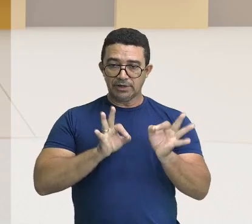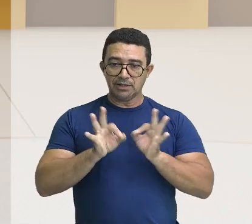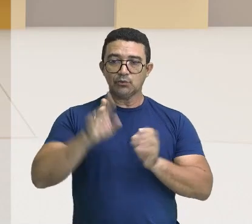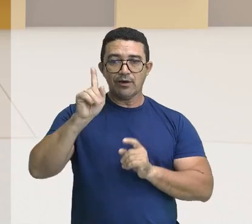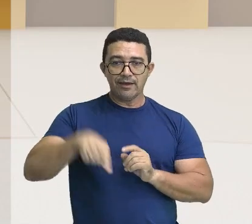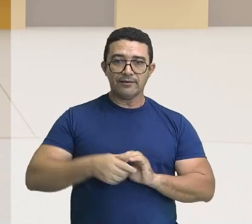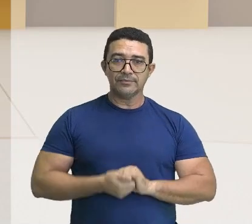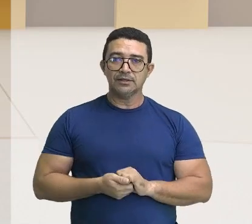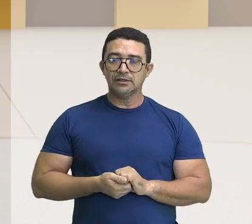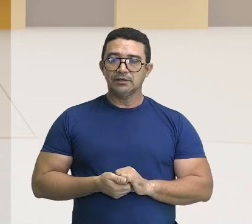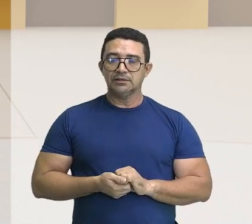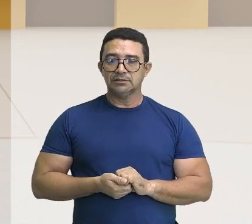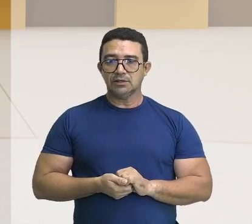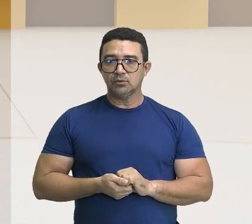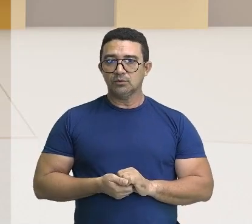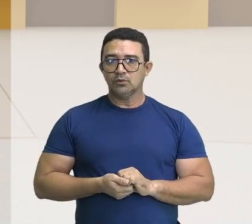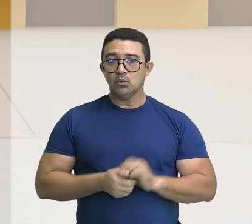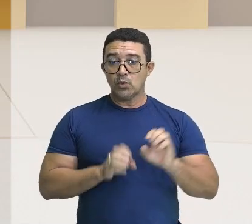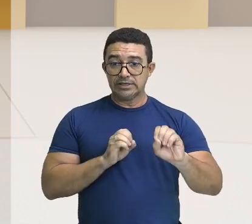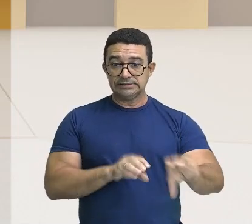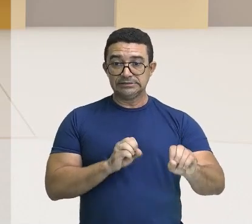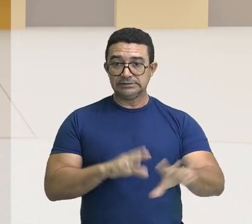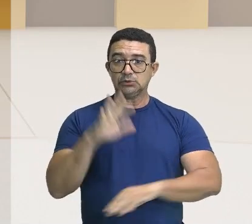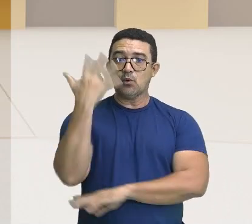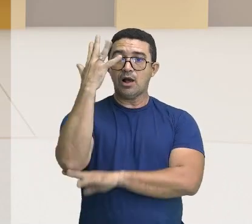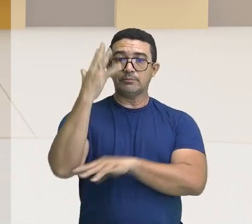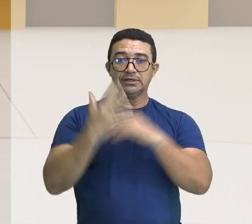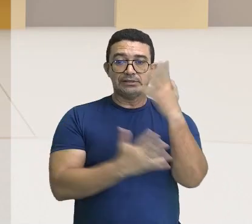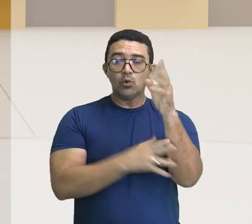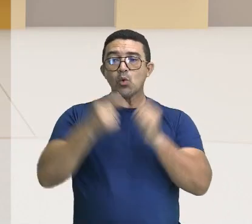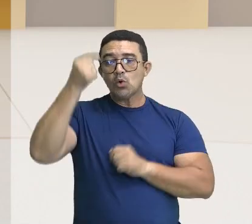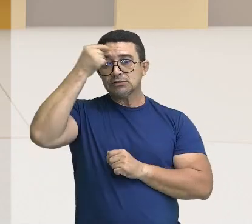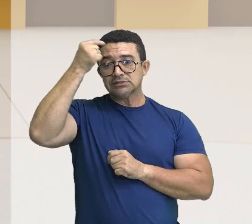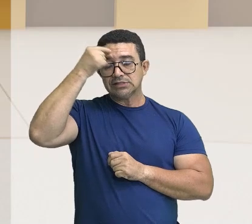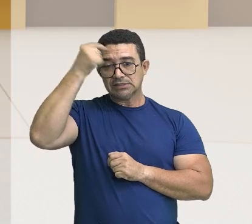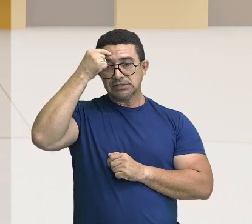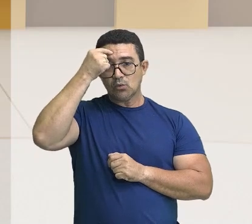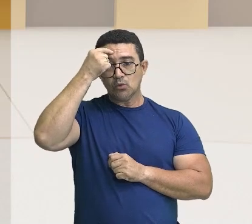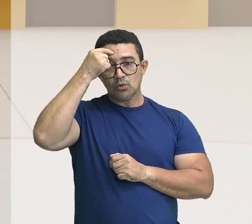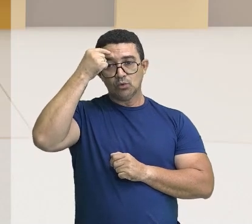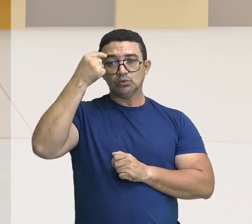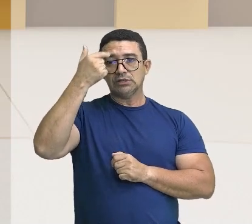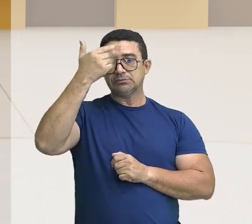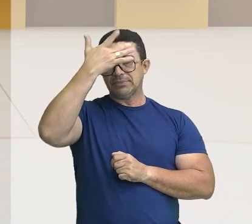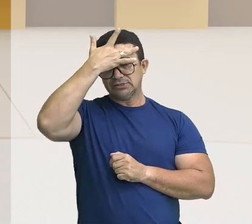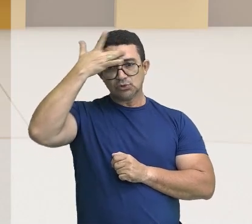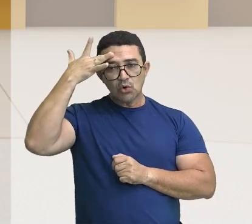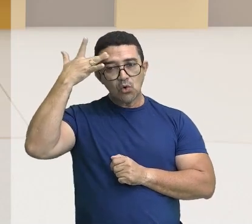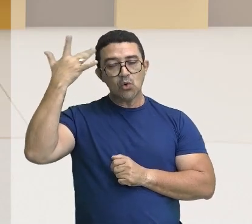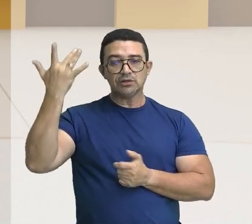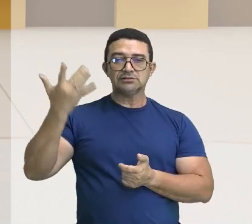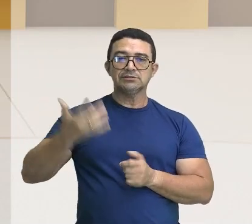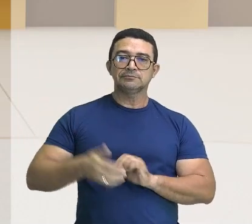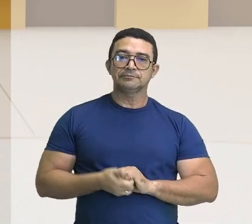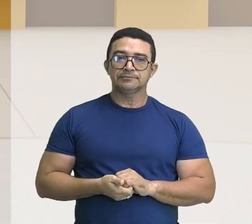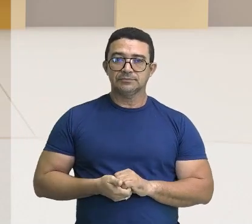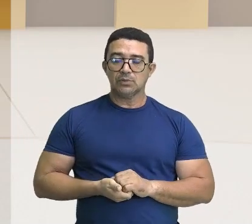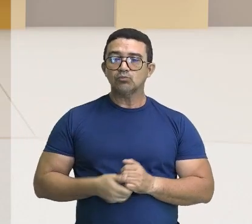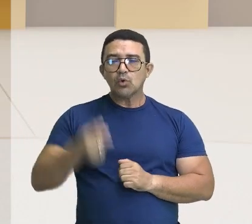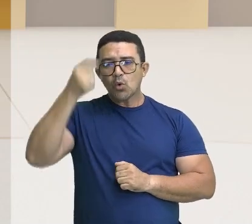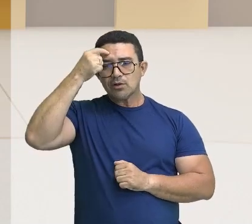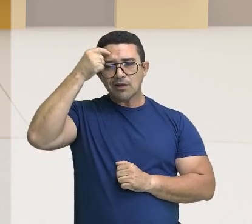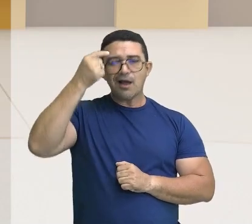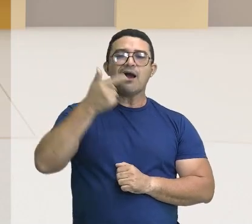ação é a educação ambiental e a conscientização pública, porque através da educação, da conscientização, a